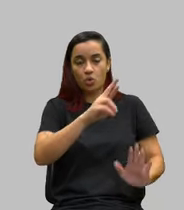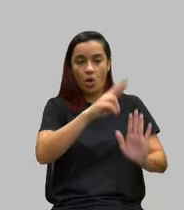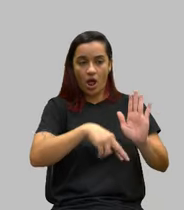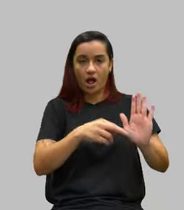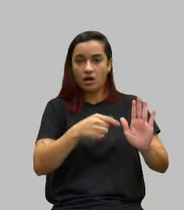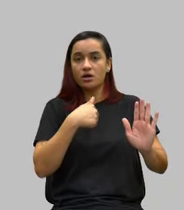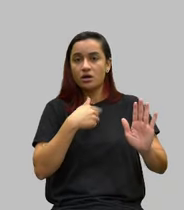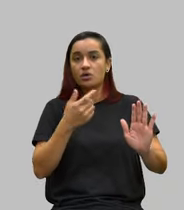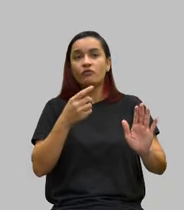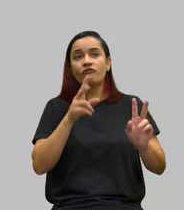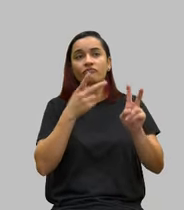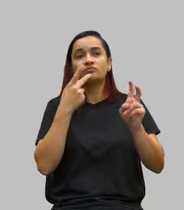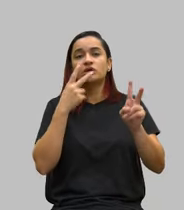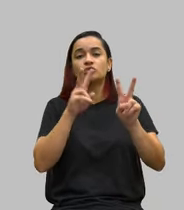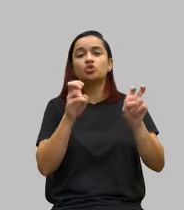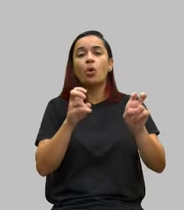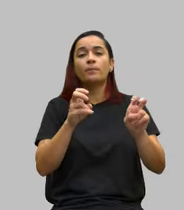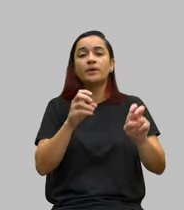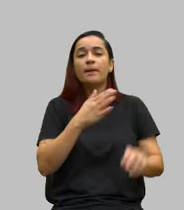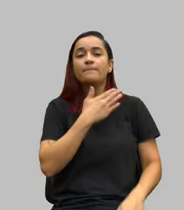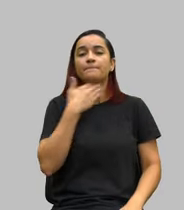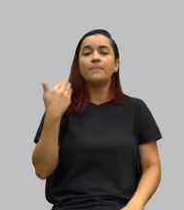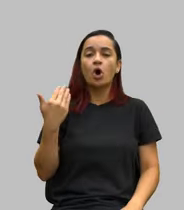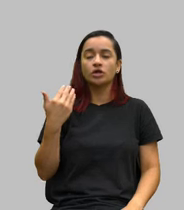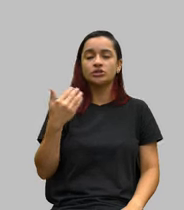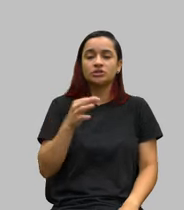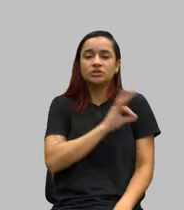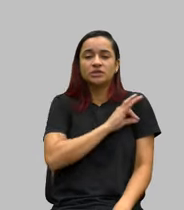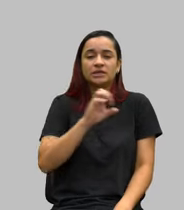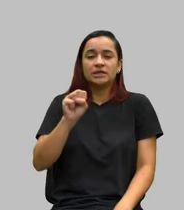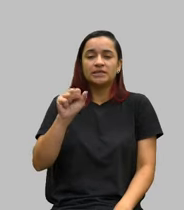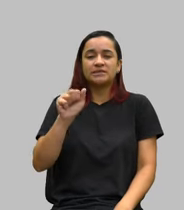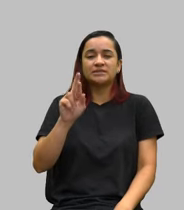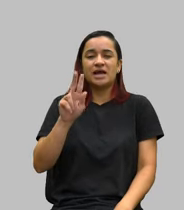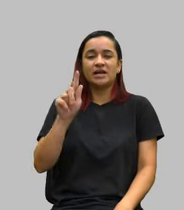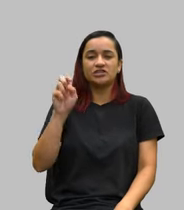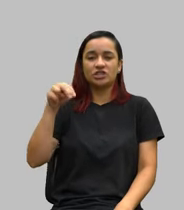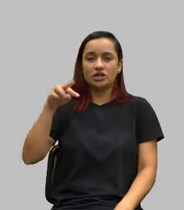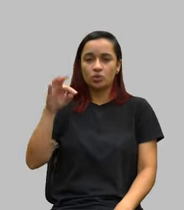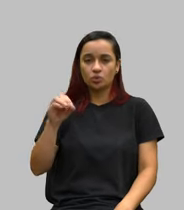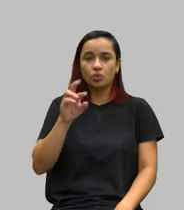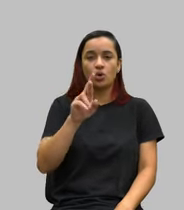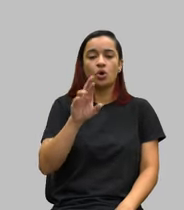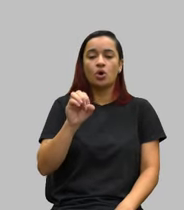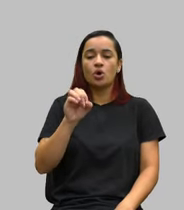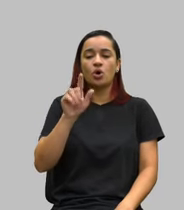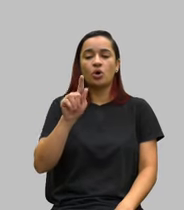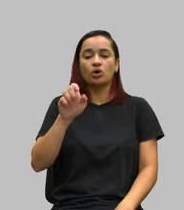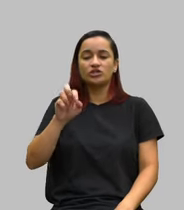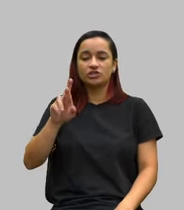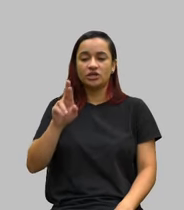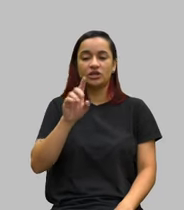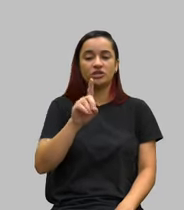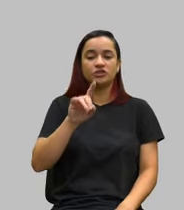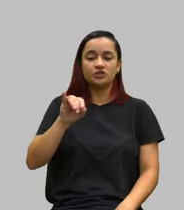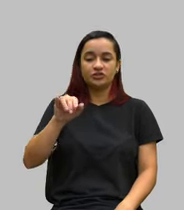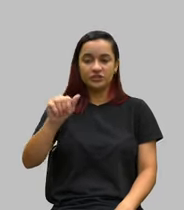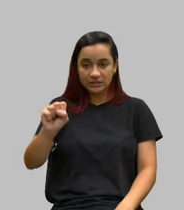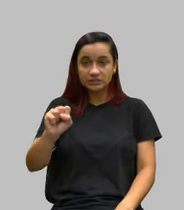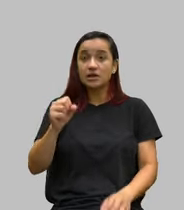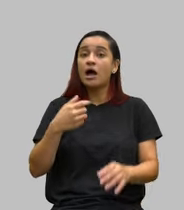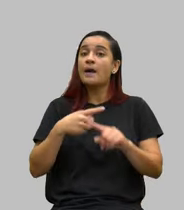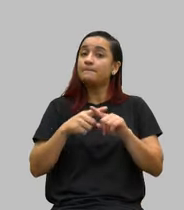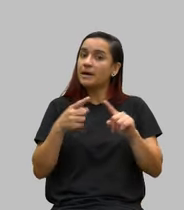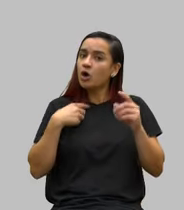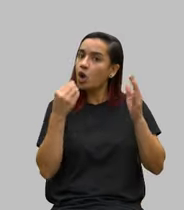morte do sargento sim é do sargento Roger Dias Nós já vamos colocar isso lá mas seria bom seor já